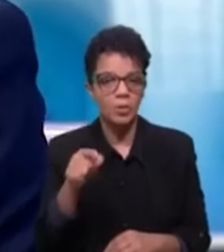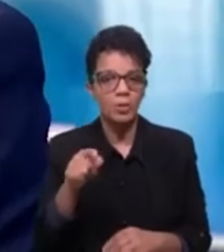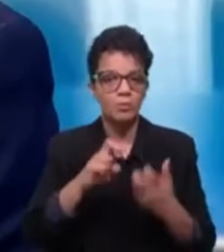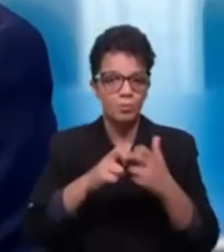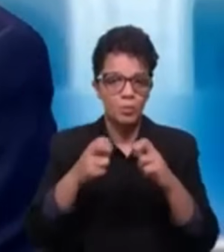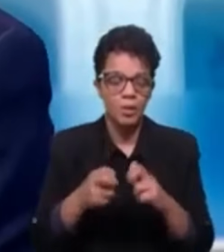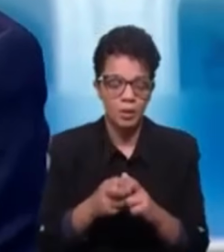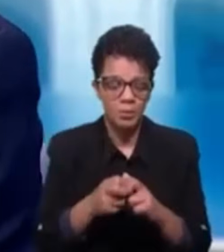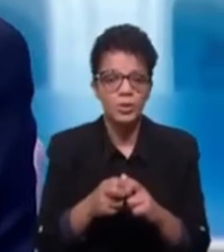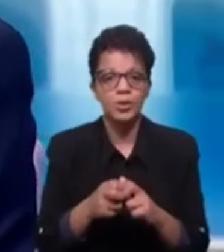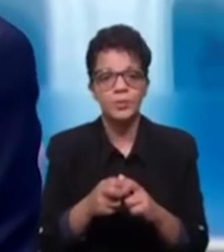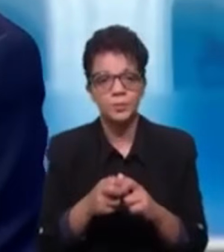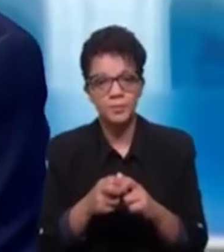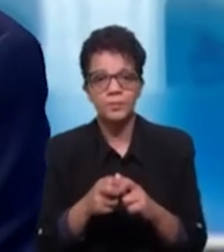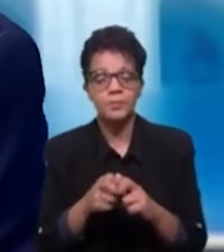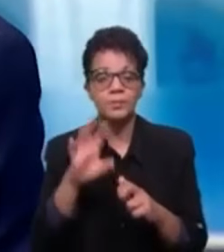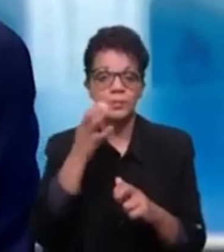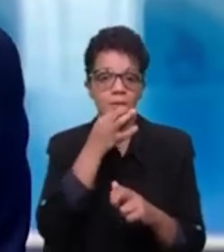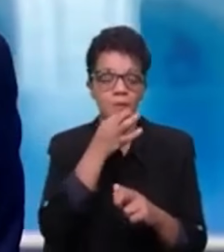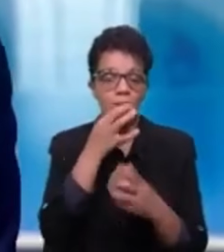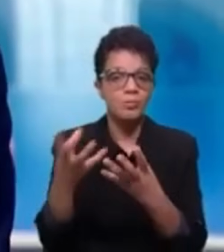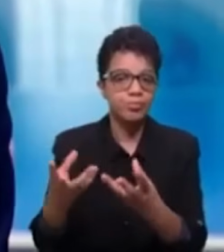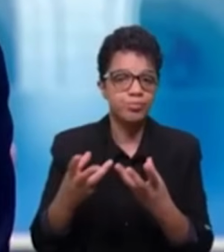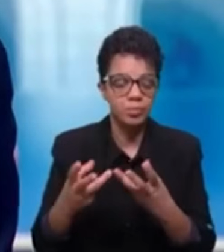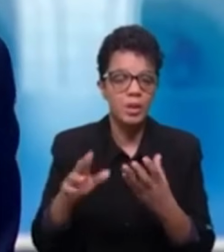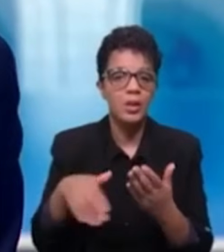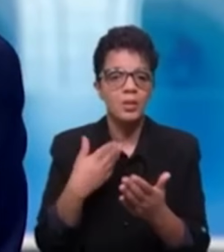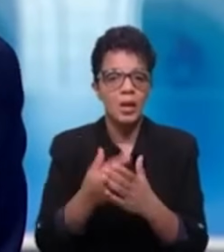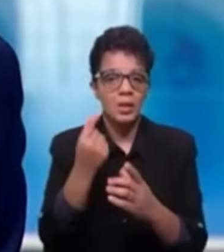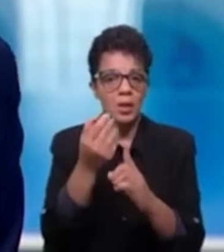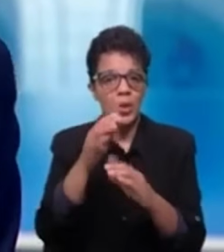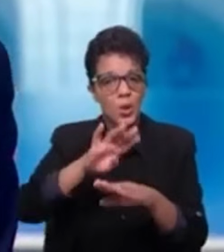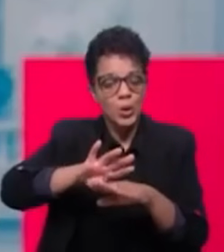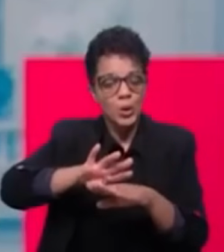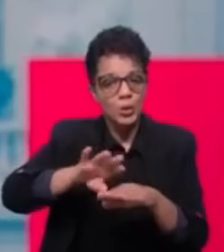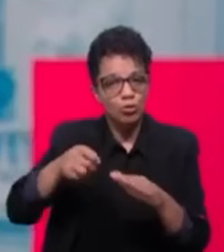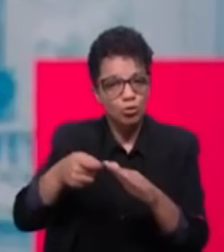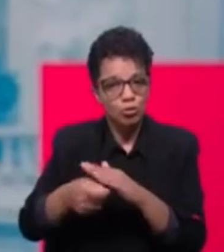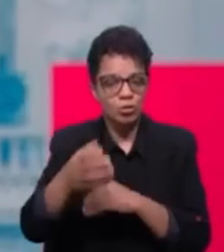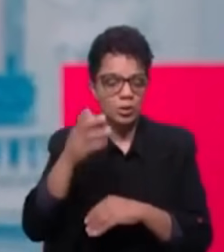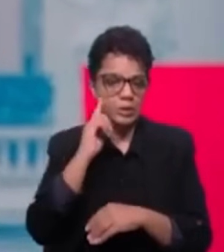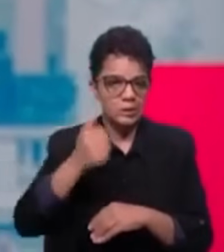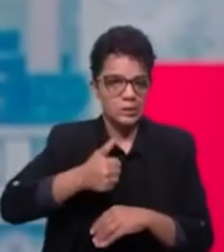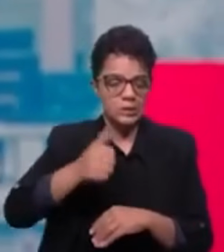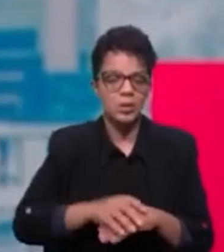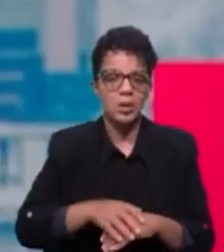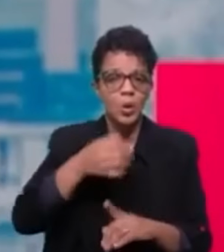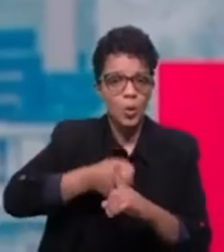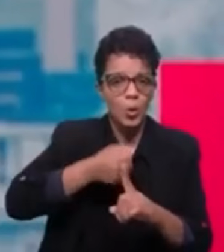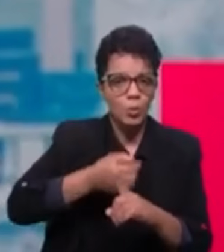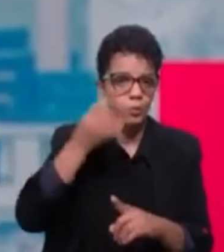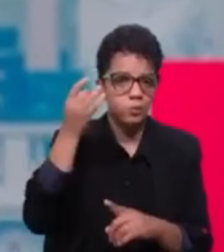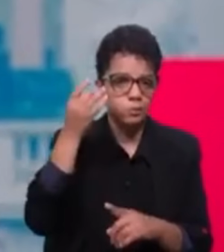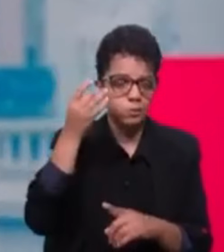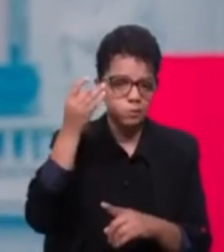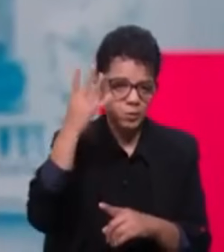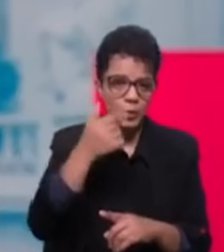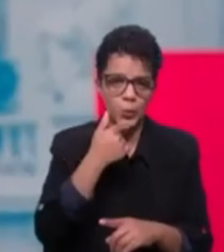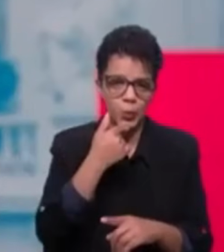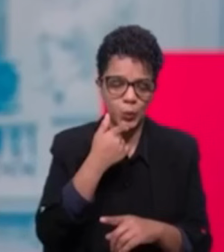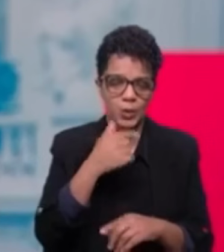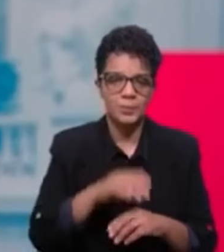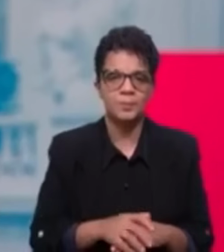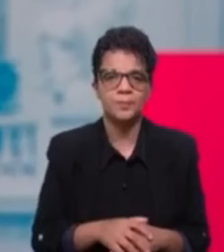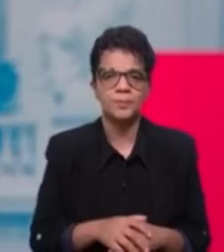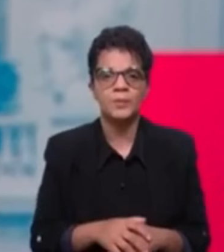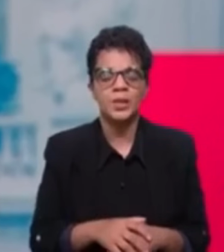problemas que pode quando fala das contas desviar dinheiro que é essencial cza H há muita coisa a fazer na luta contra a corrupção desde tirar